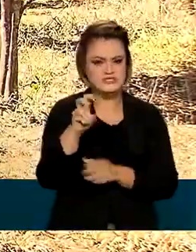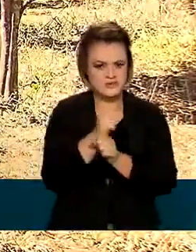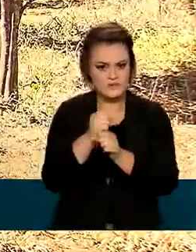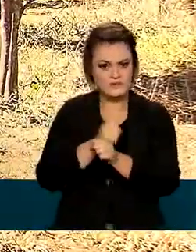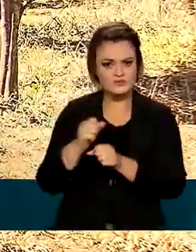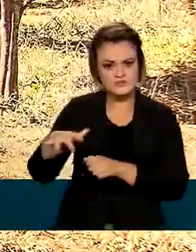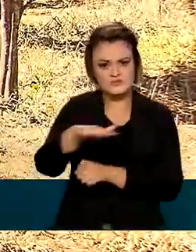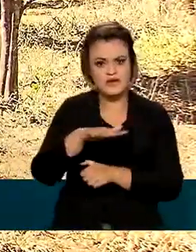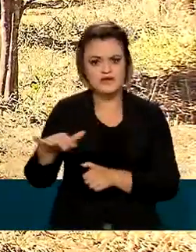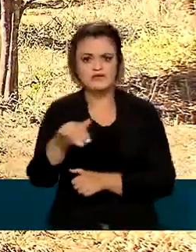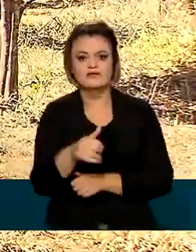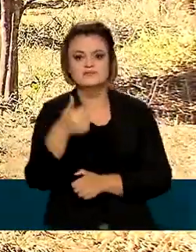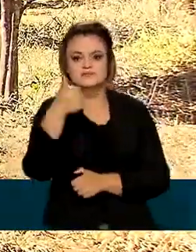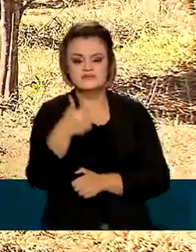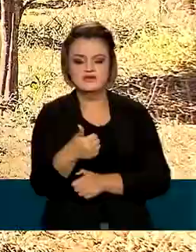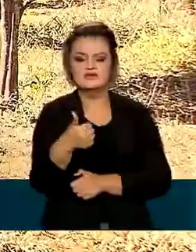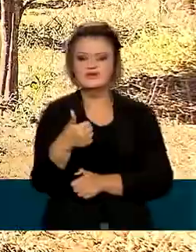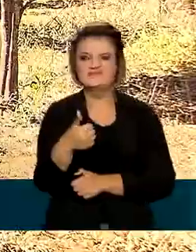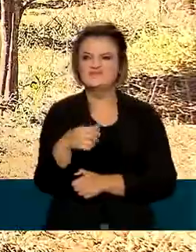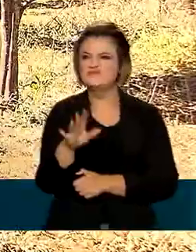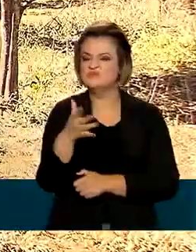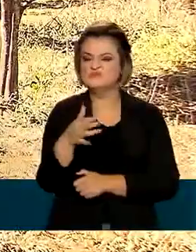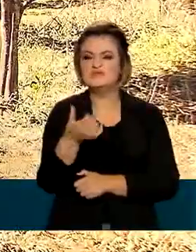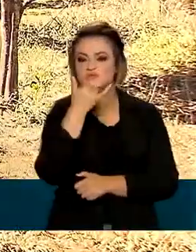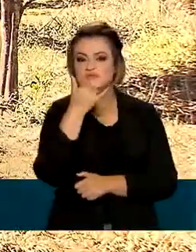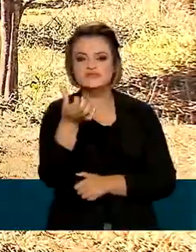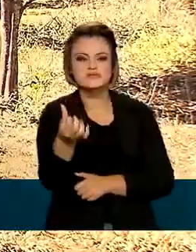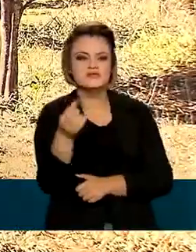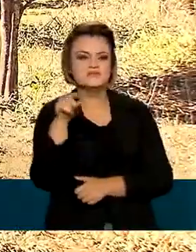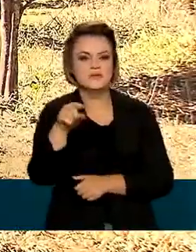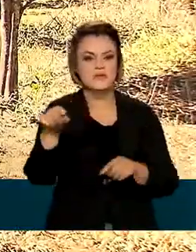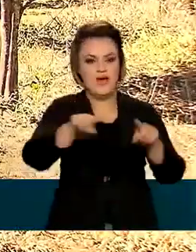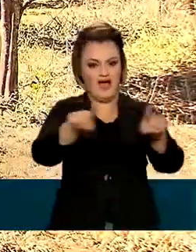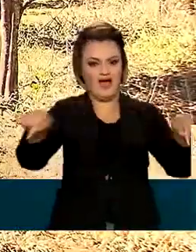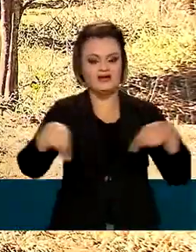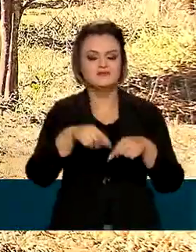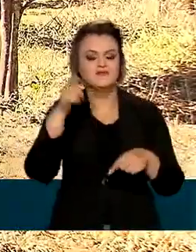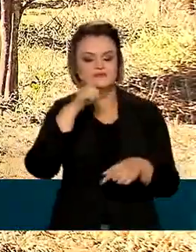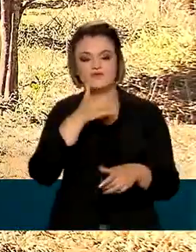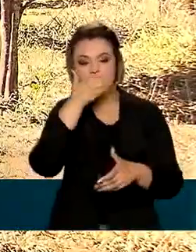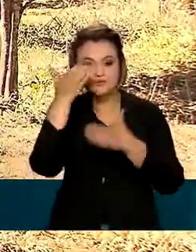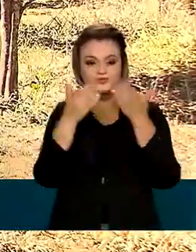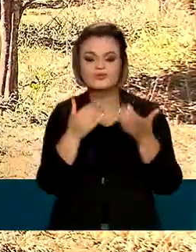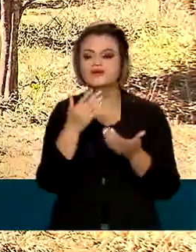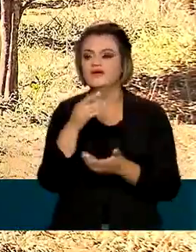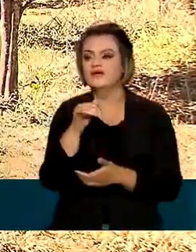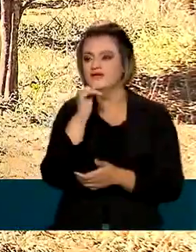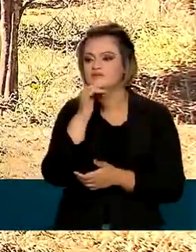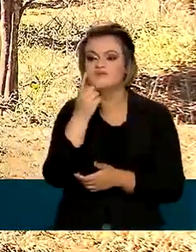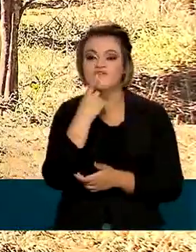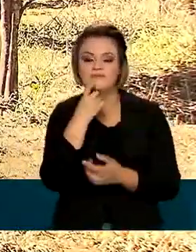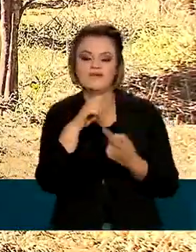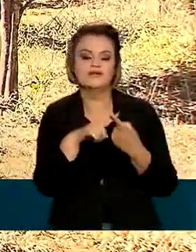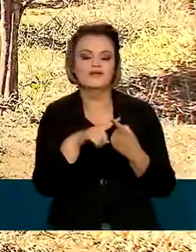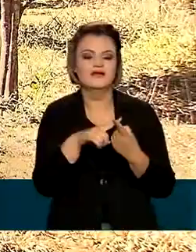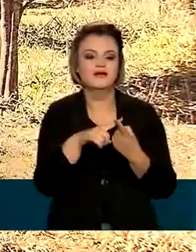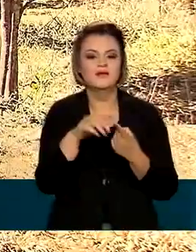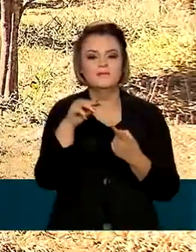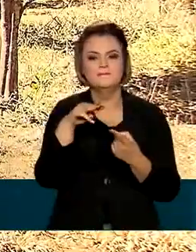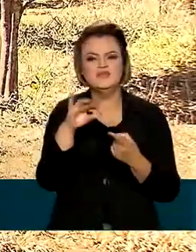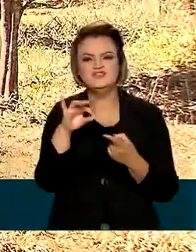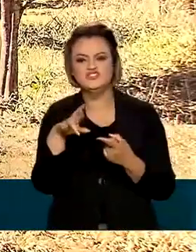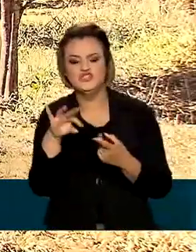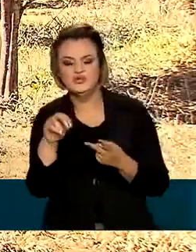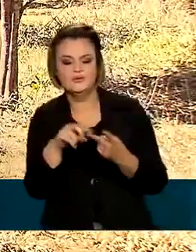em uma área de cerca de seis mil hectares sejam produzidas frutas vermelhas como framboesa e